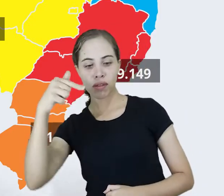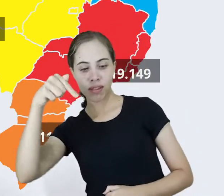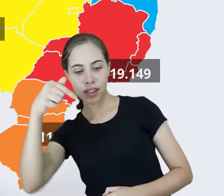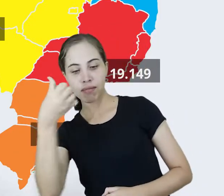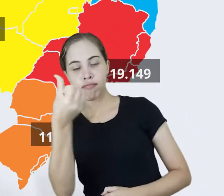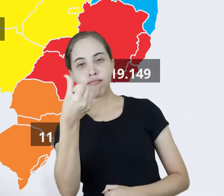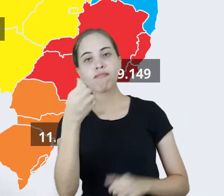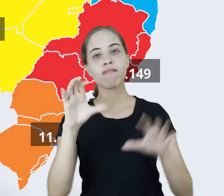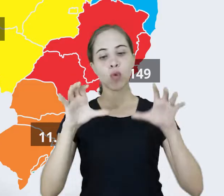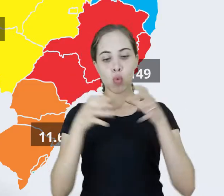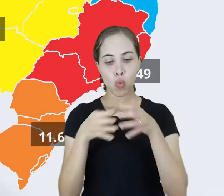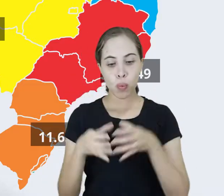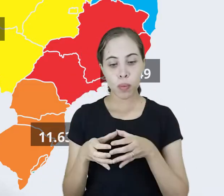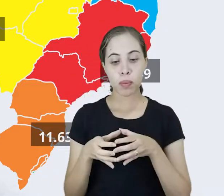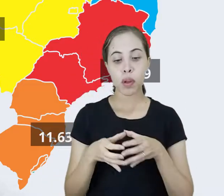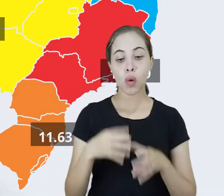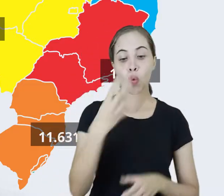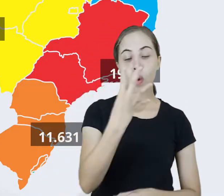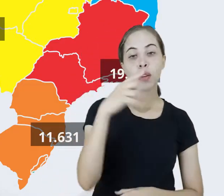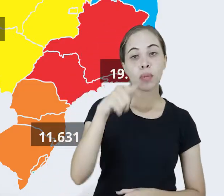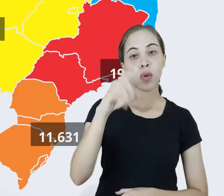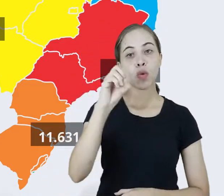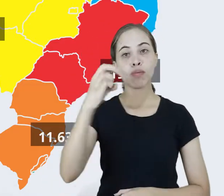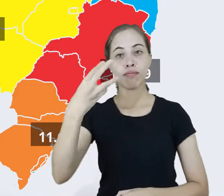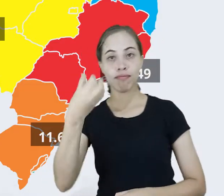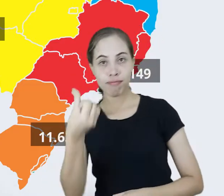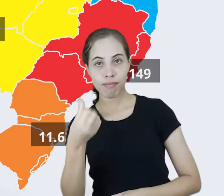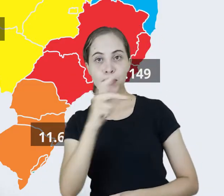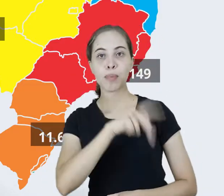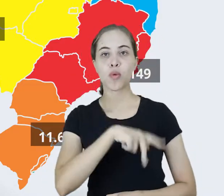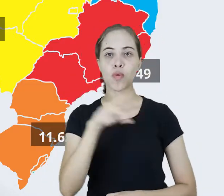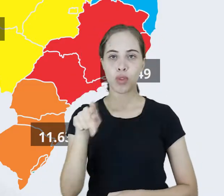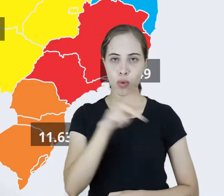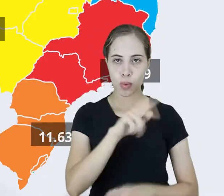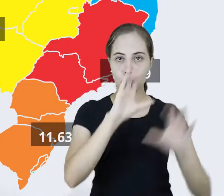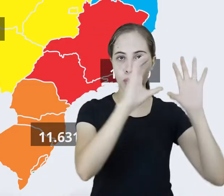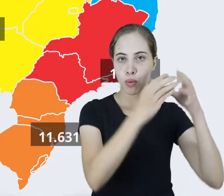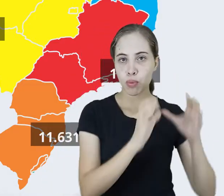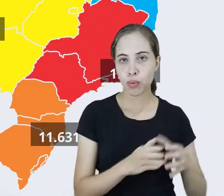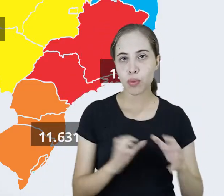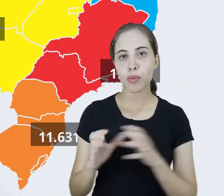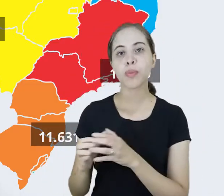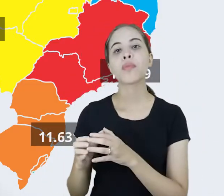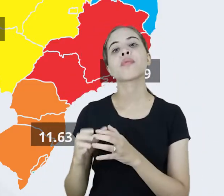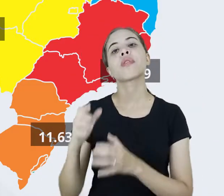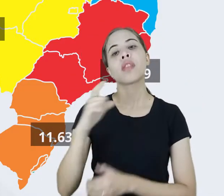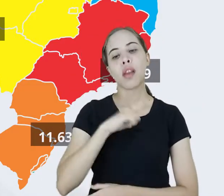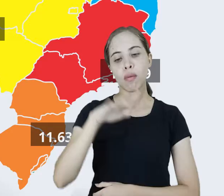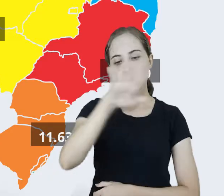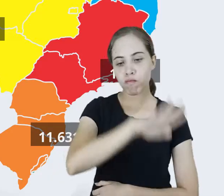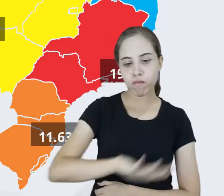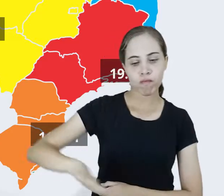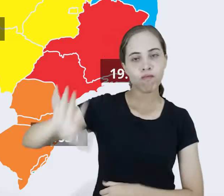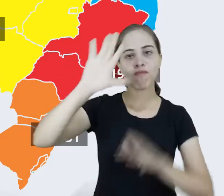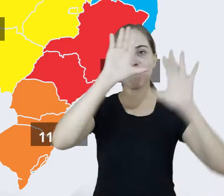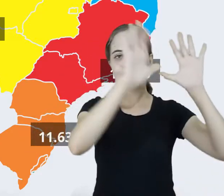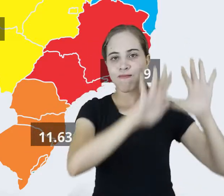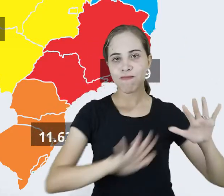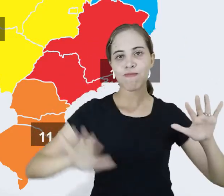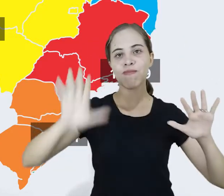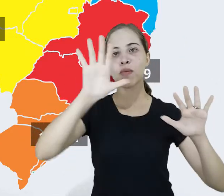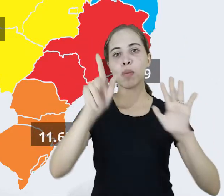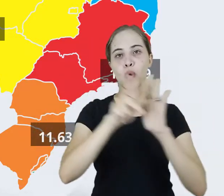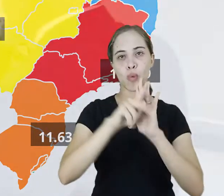4.476 classes e 4.036 professores, espalhados por todas as regiões de nosso